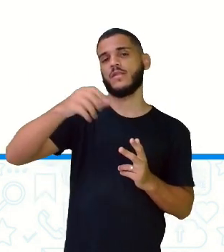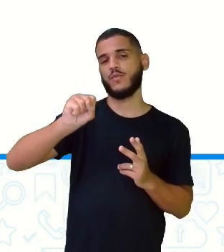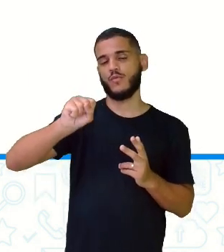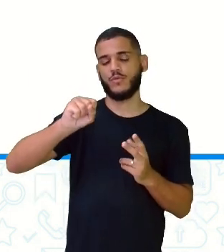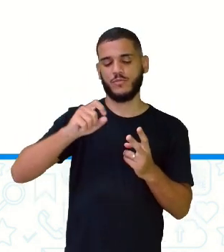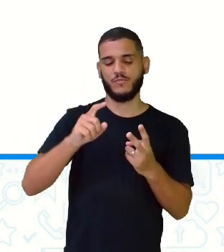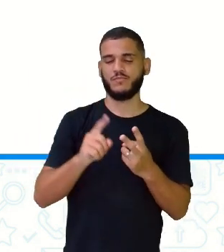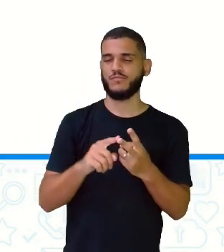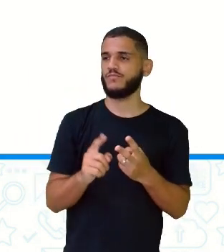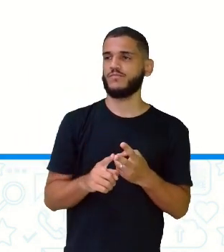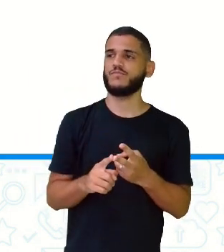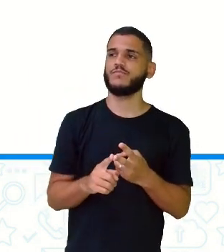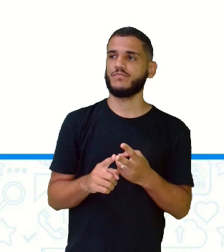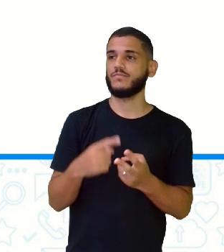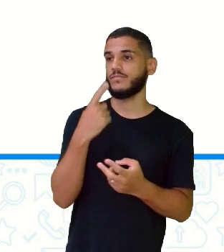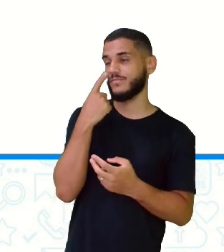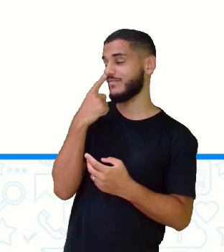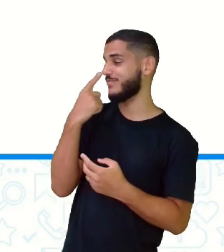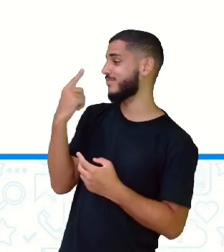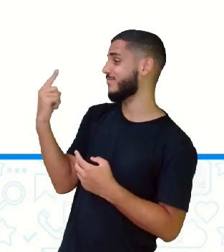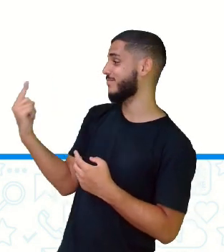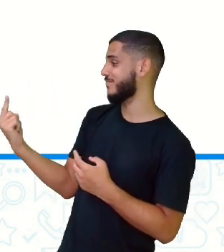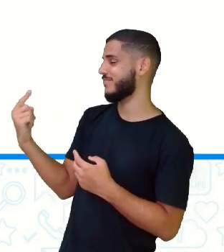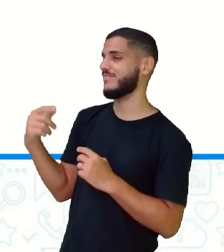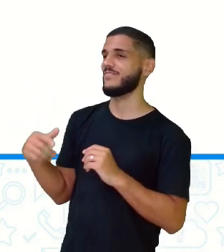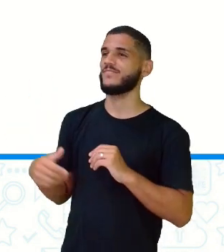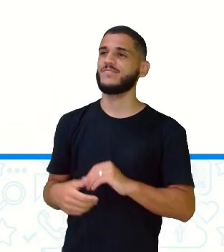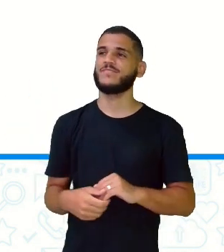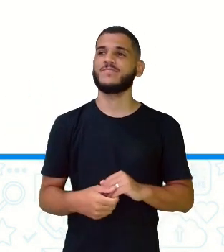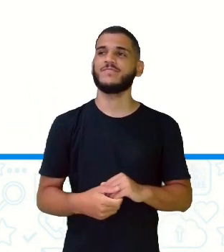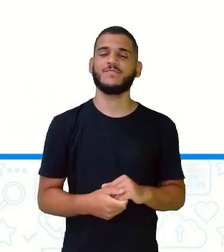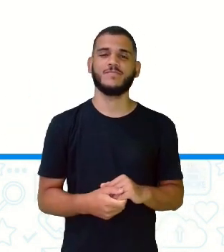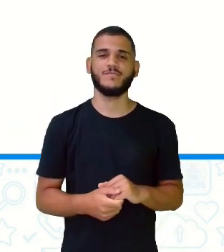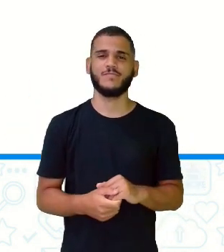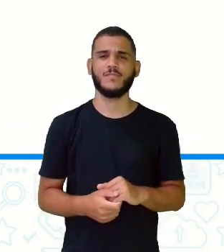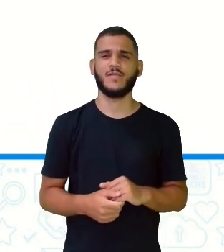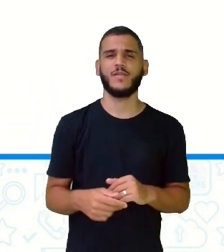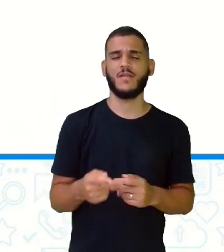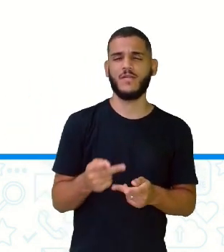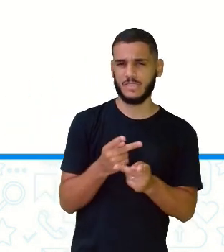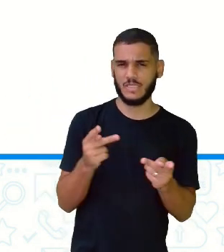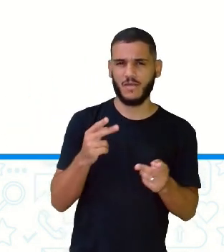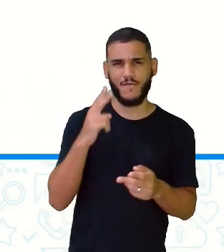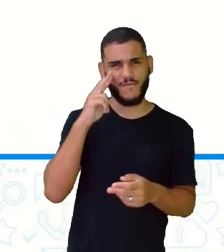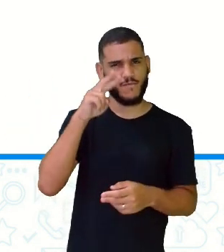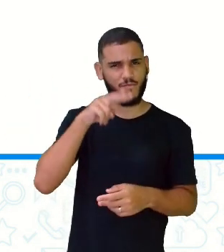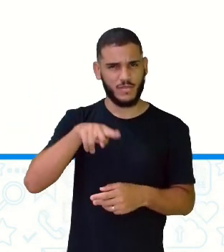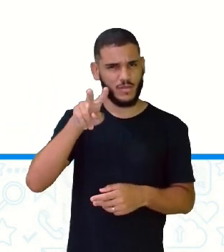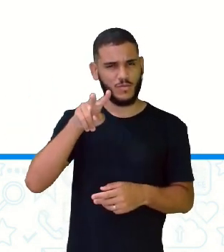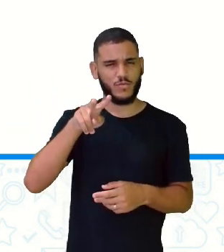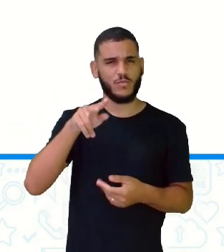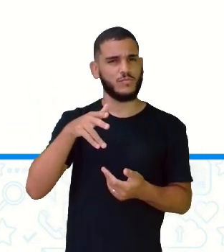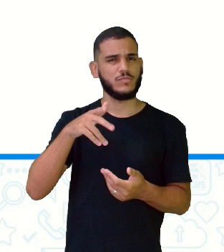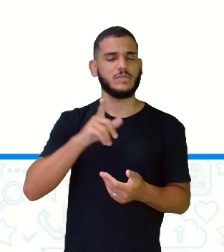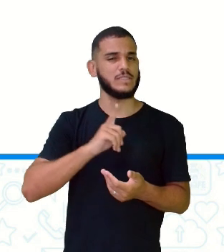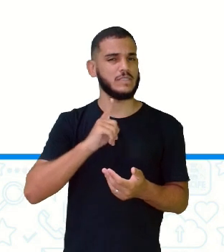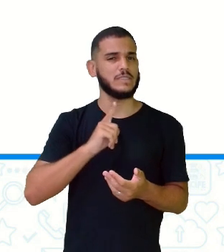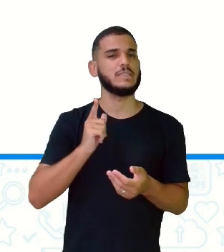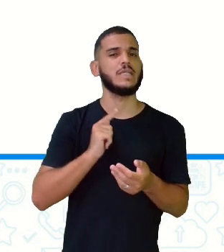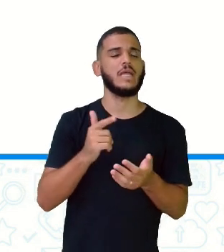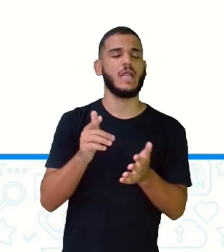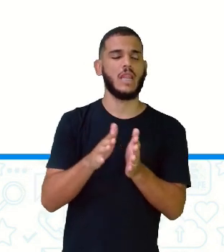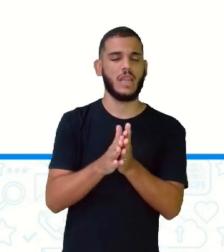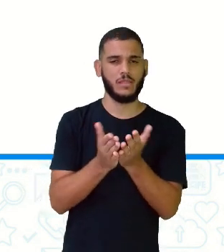1928, o ano que ela pintou aí essa obra. É o Abapuru. Você já viu nos seus livros de arte ou até mesmo nos seus livros